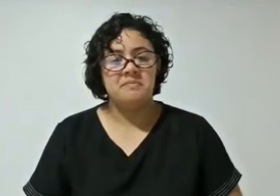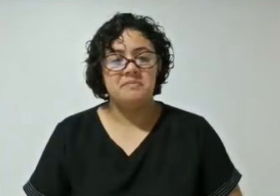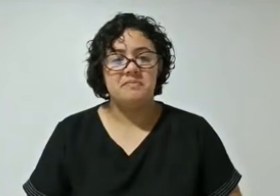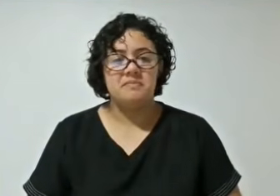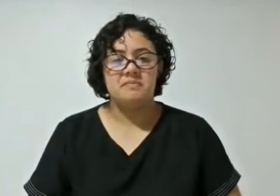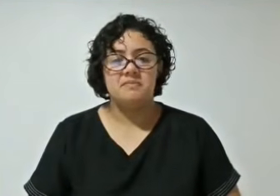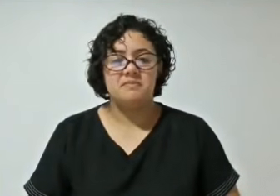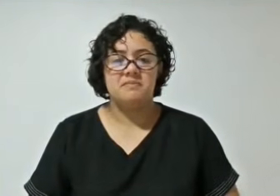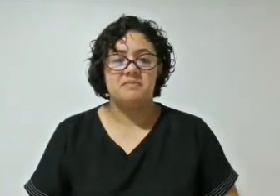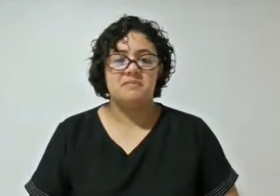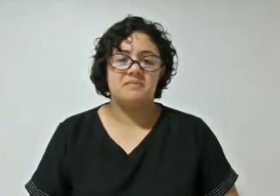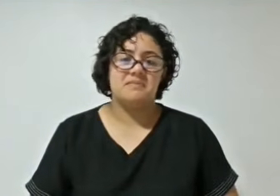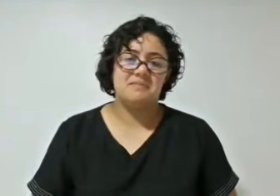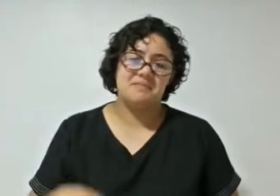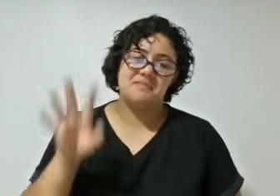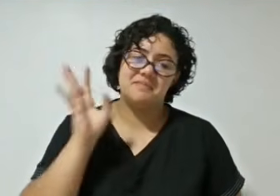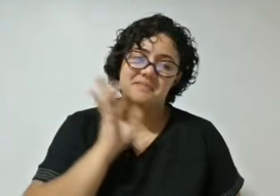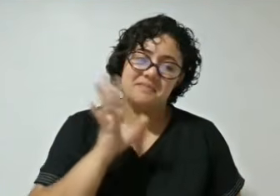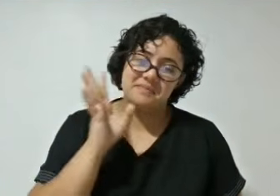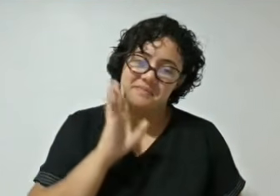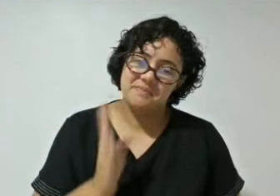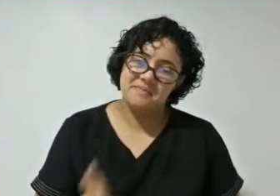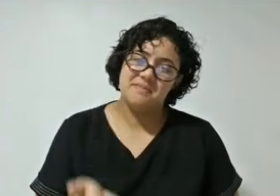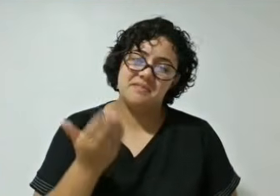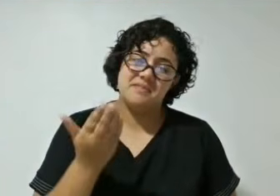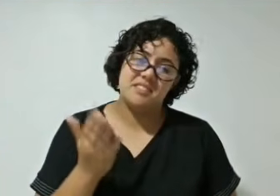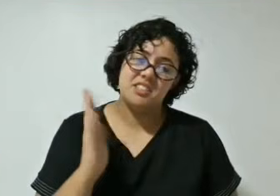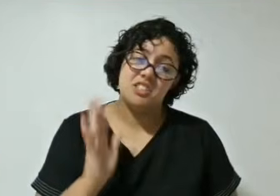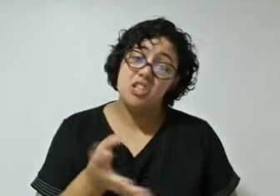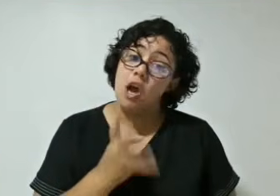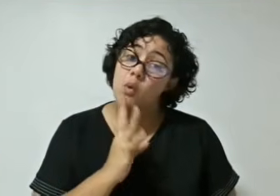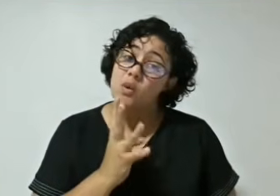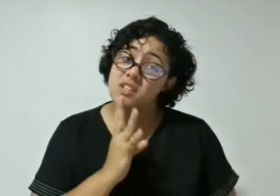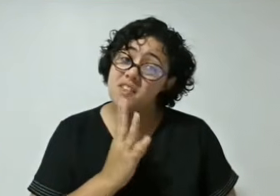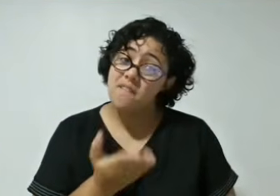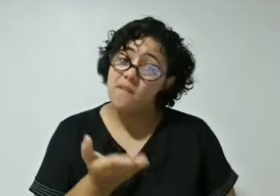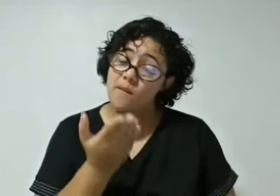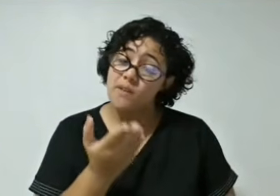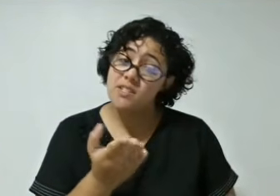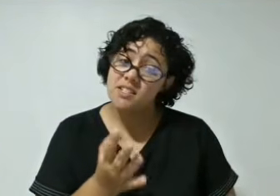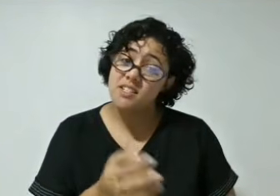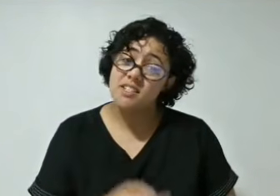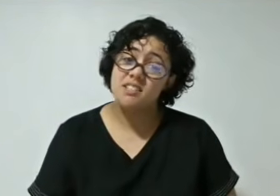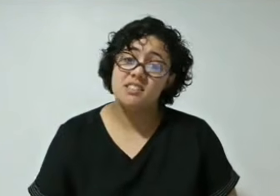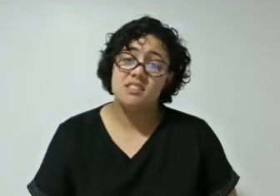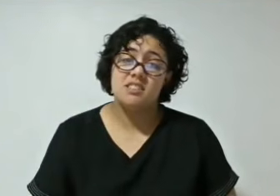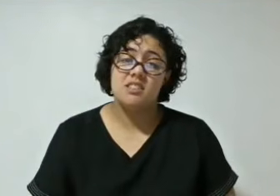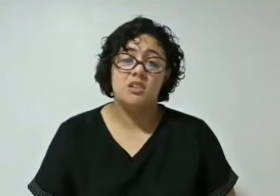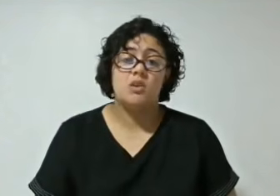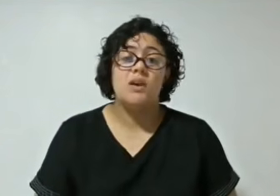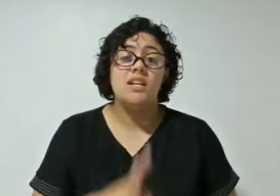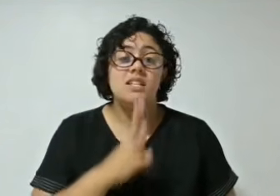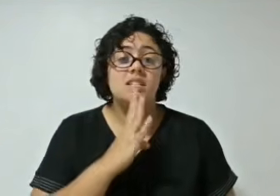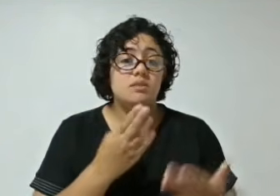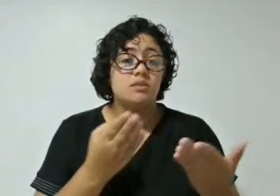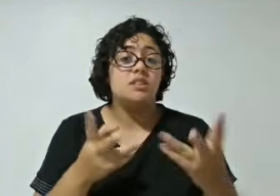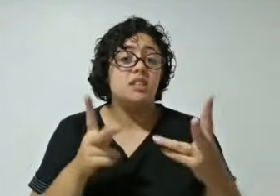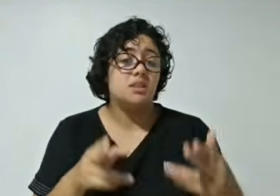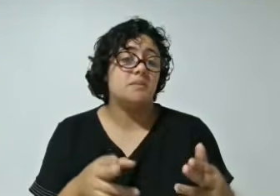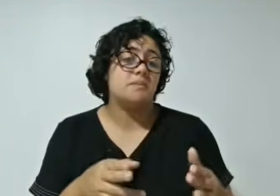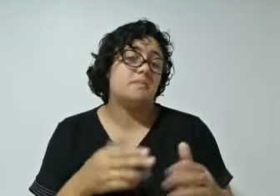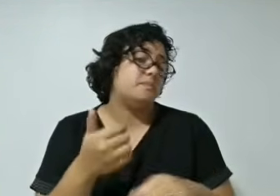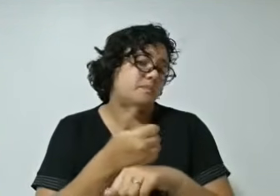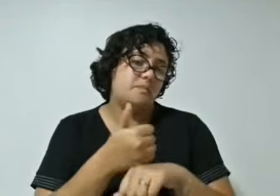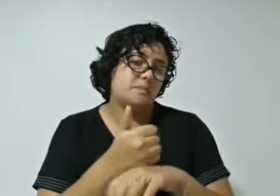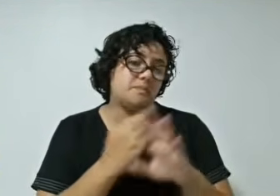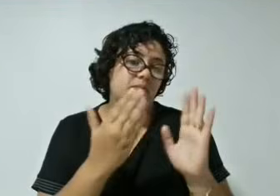Ah, interessante, está vendo? Eu já te conheci você como bibliotecária, e e para mim você